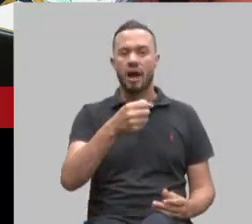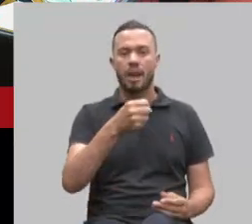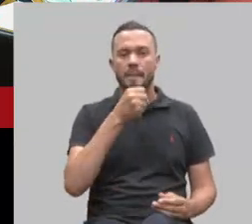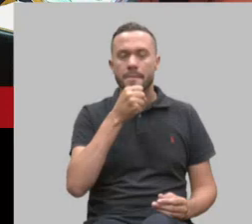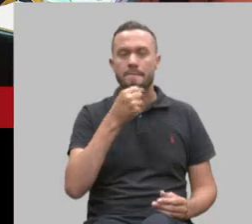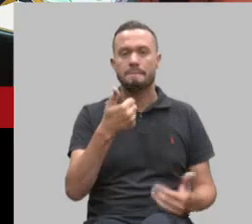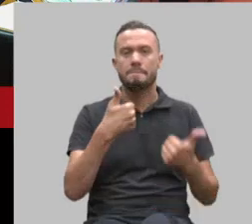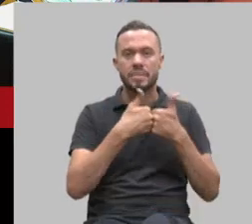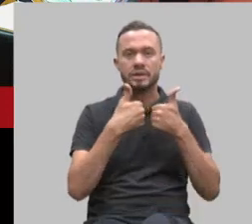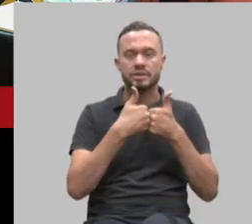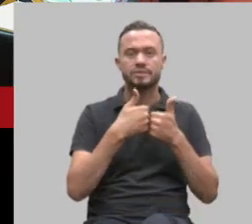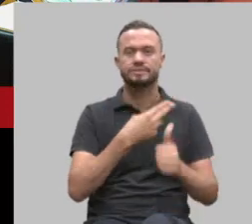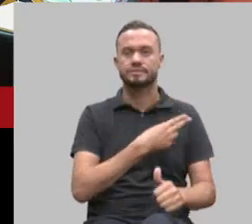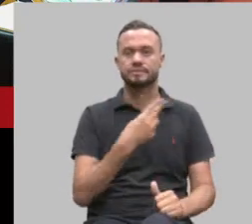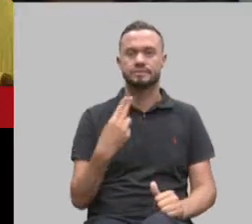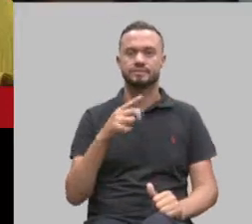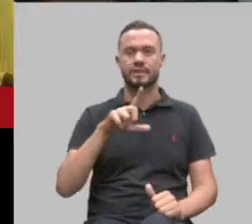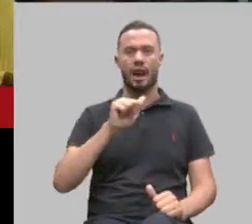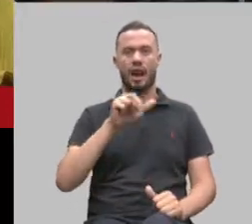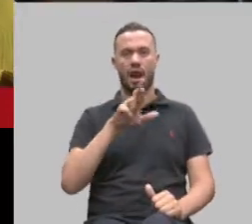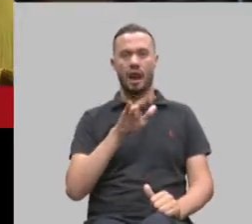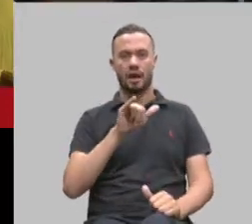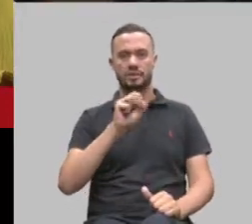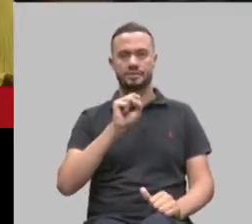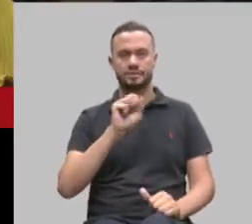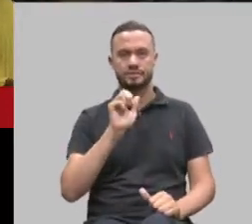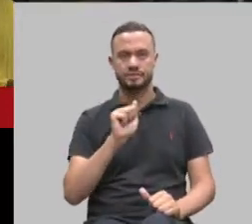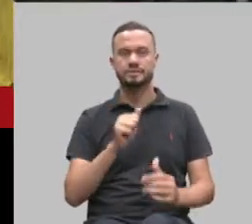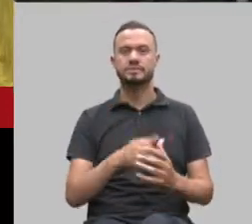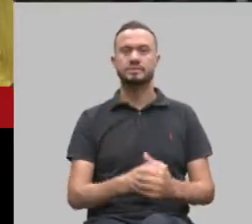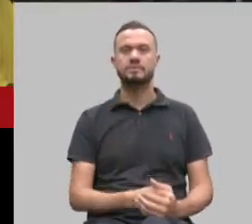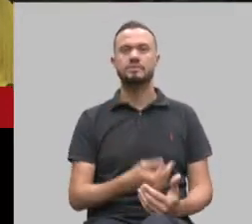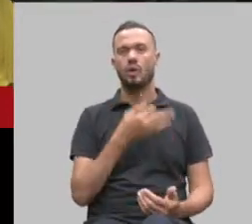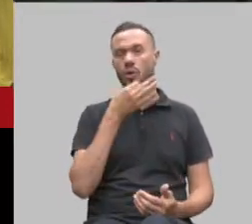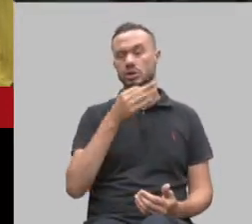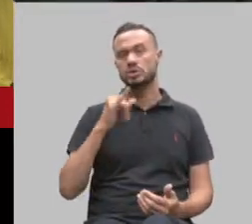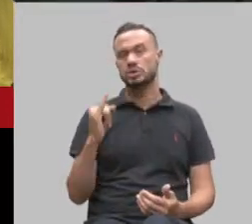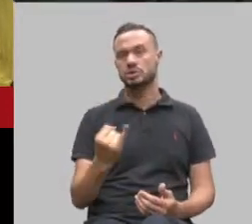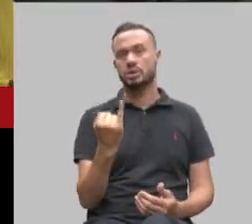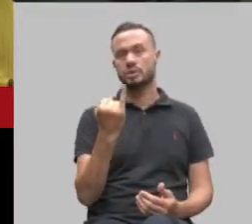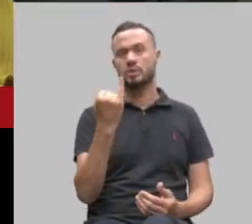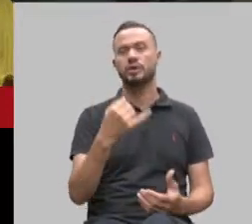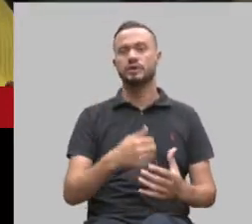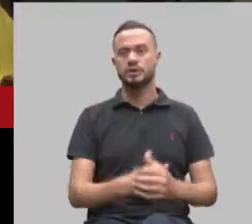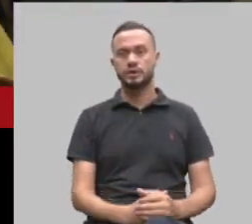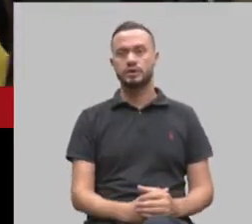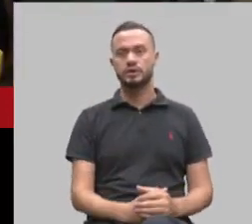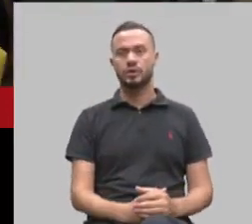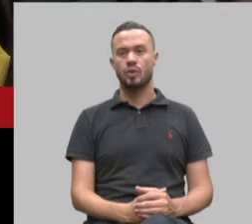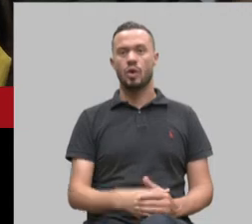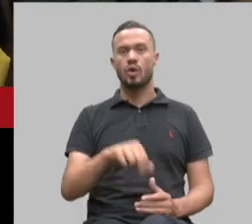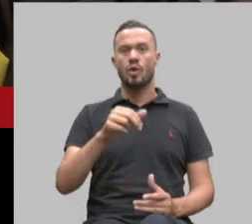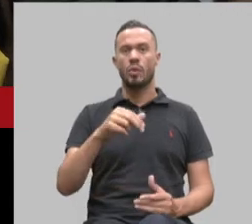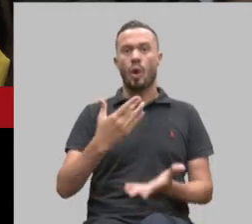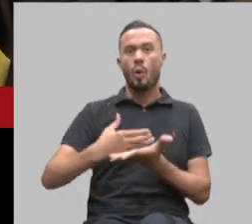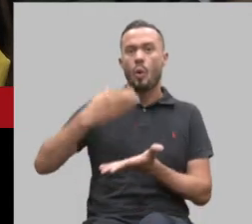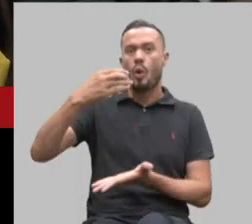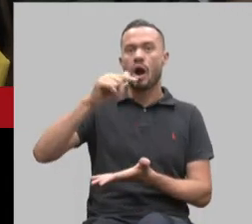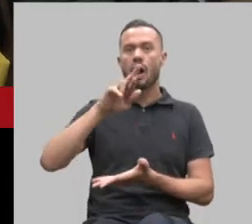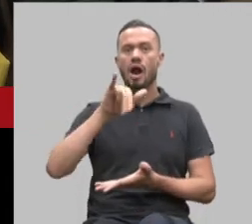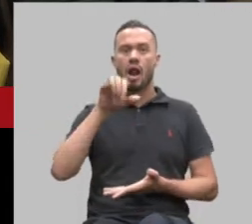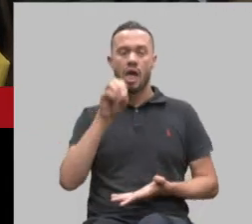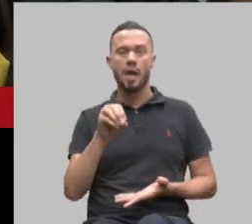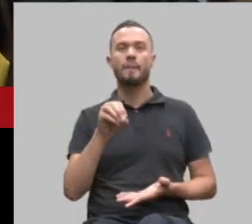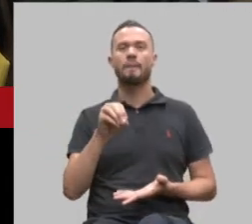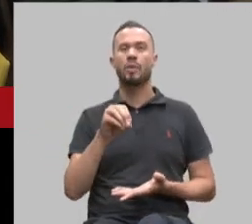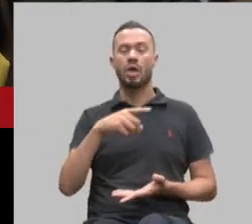meu nome é Larissa Oliveira sou de Montes Claros e eu acho muito importante o grêmio estudantil Porque o Grêmio tem na